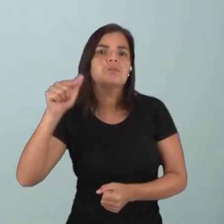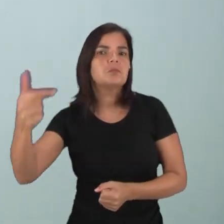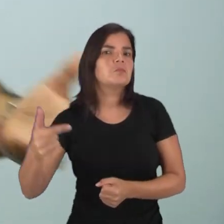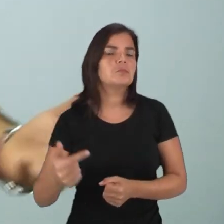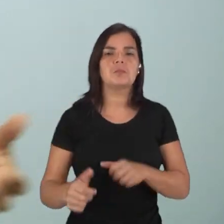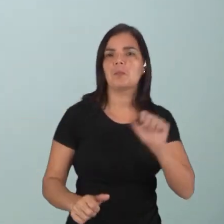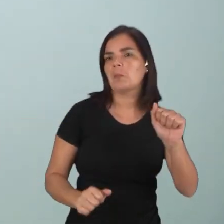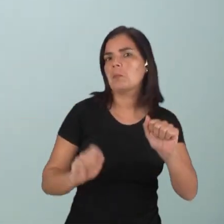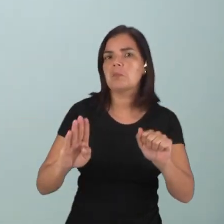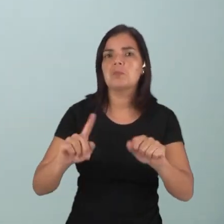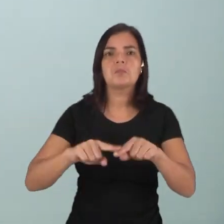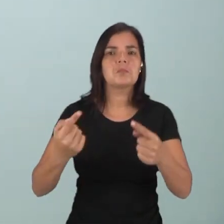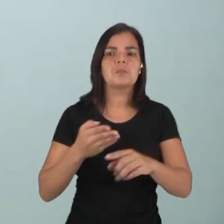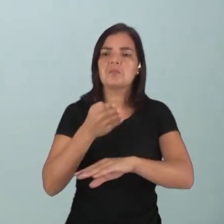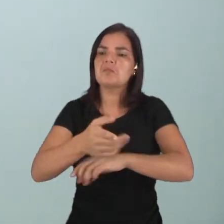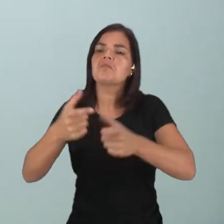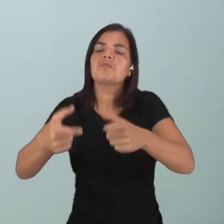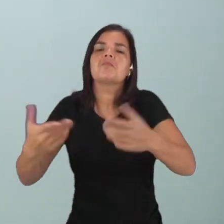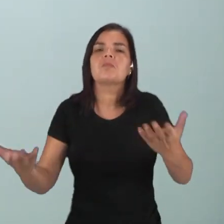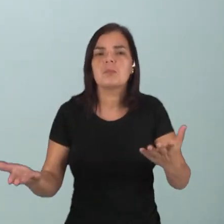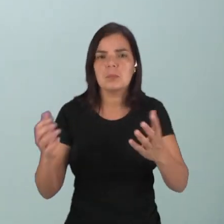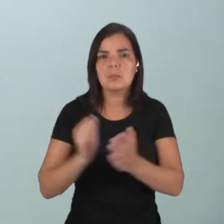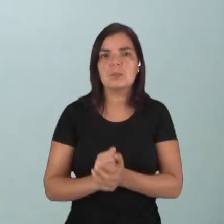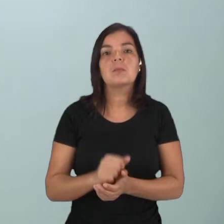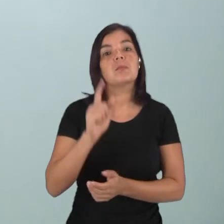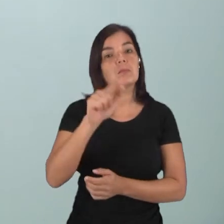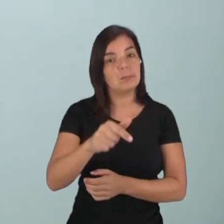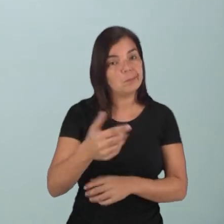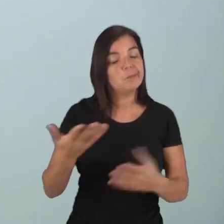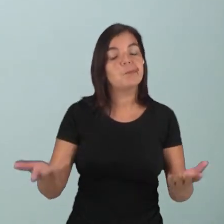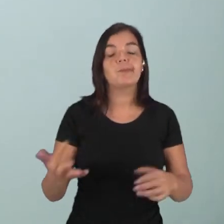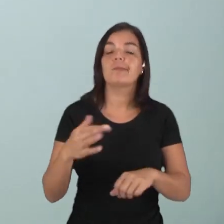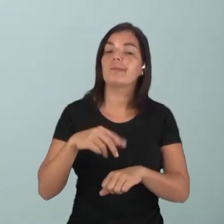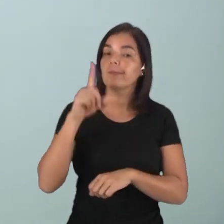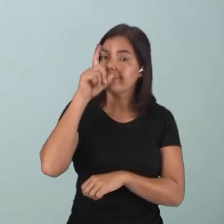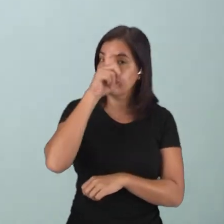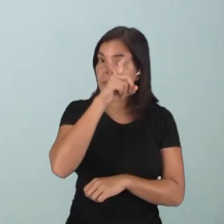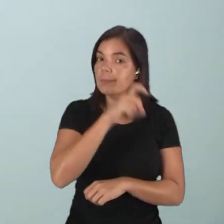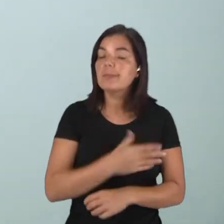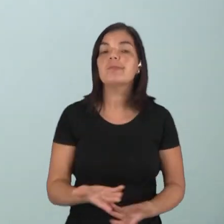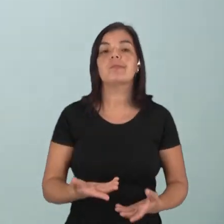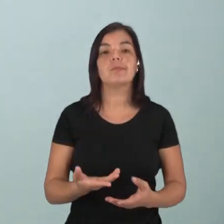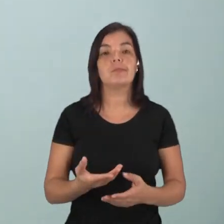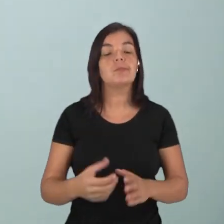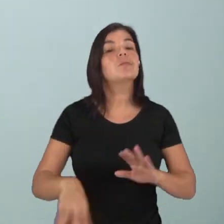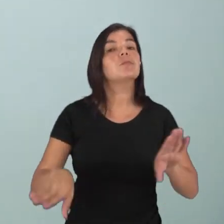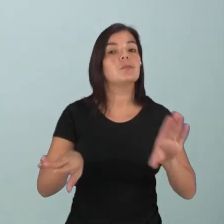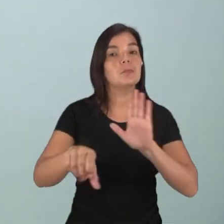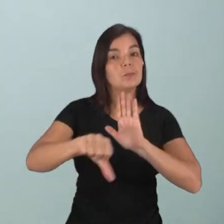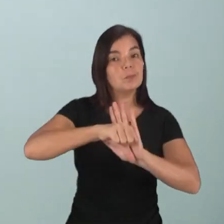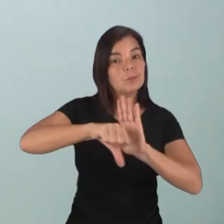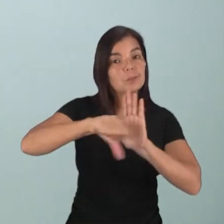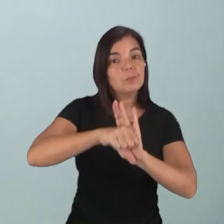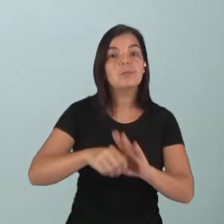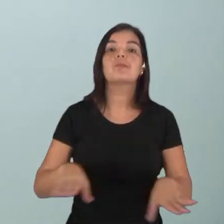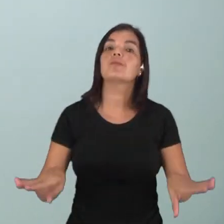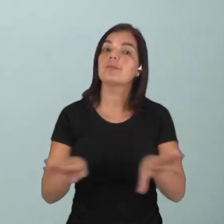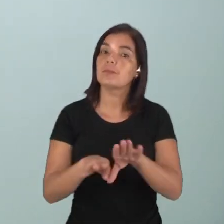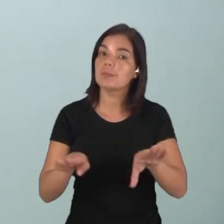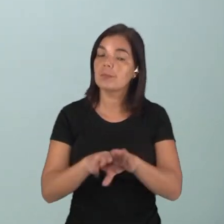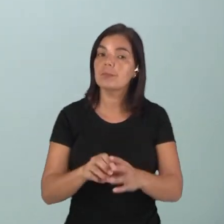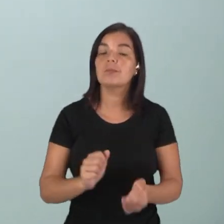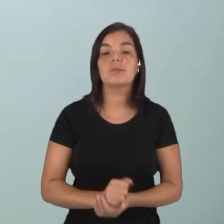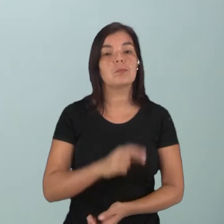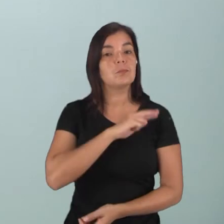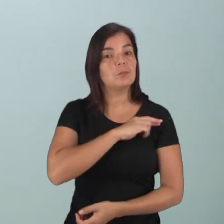ou do B, que não anda em determinado local. E isso é intolerância, isso é crime também, né? O conceito